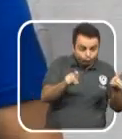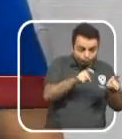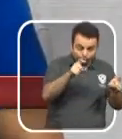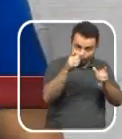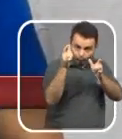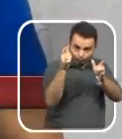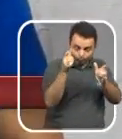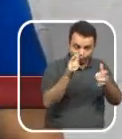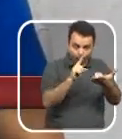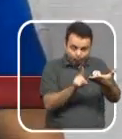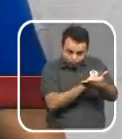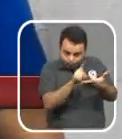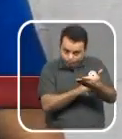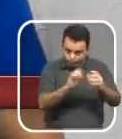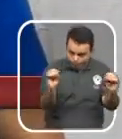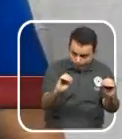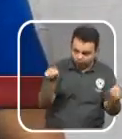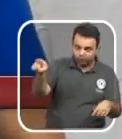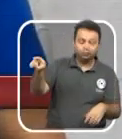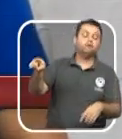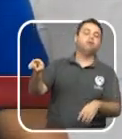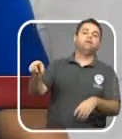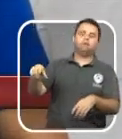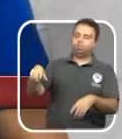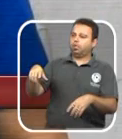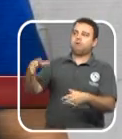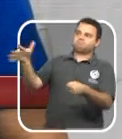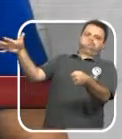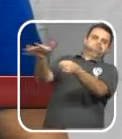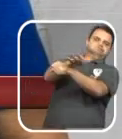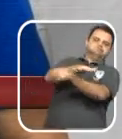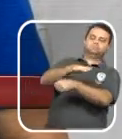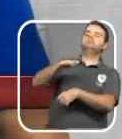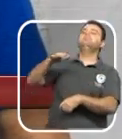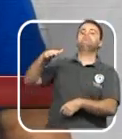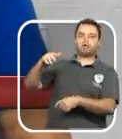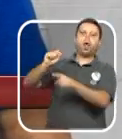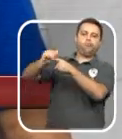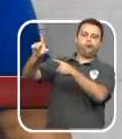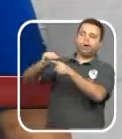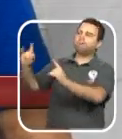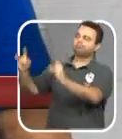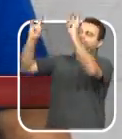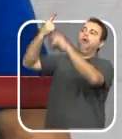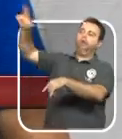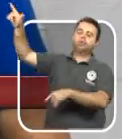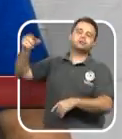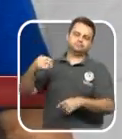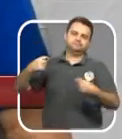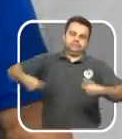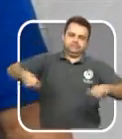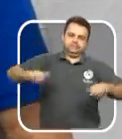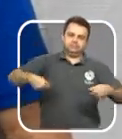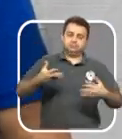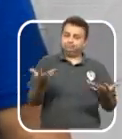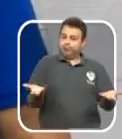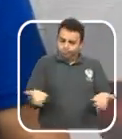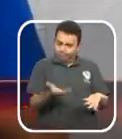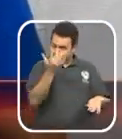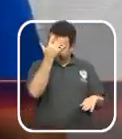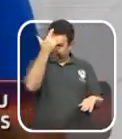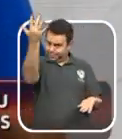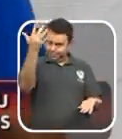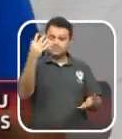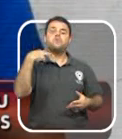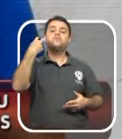deixa muito feliz, né? Ter podido implantar, colocar a Câmara na era da tecnologia, né? Modernizar a Câmara